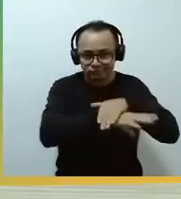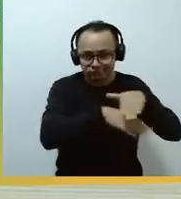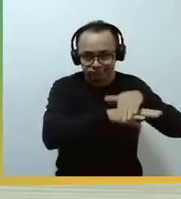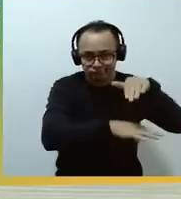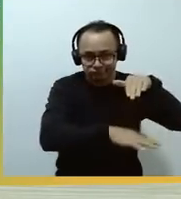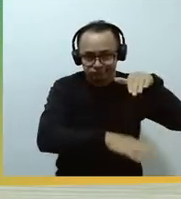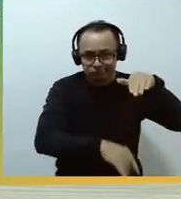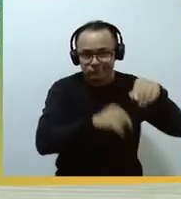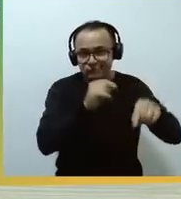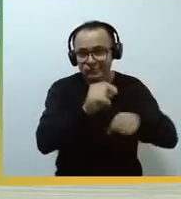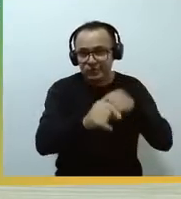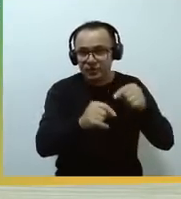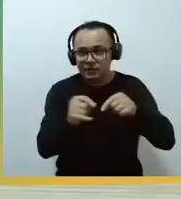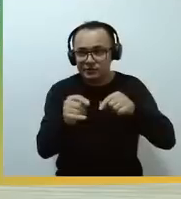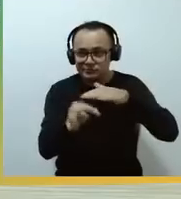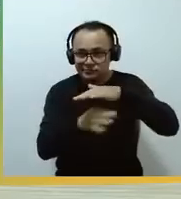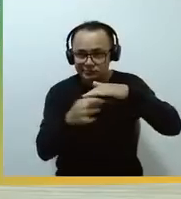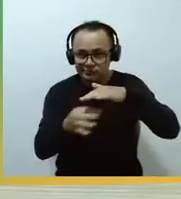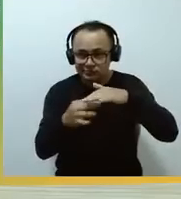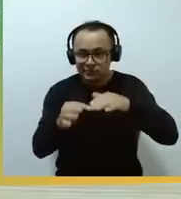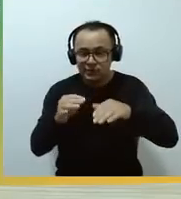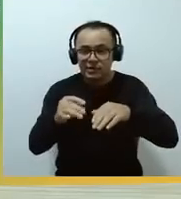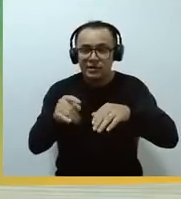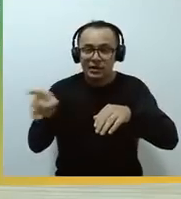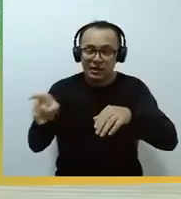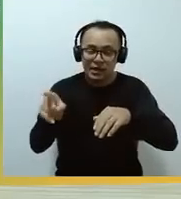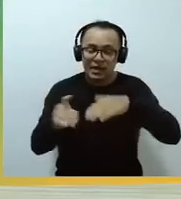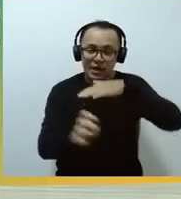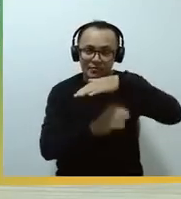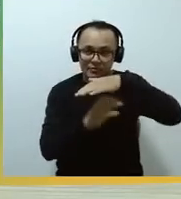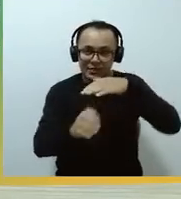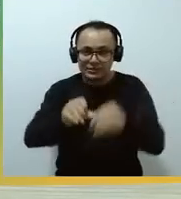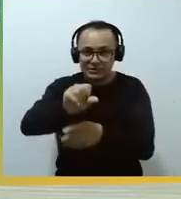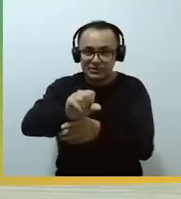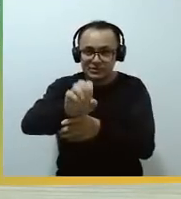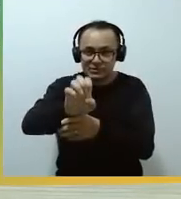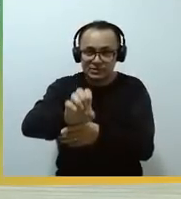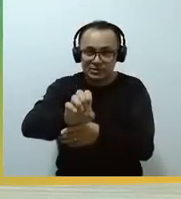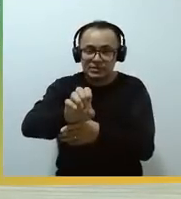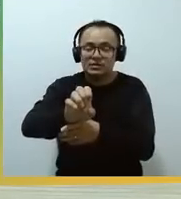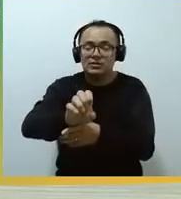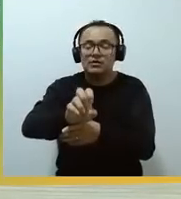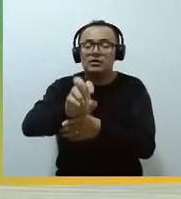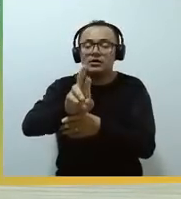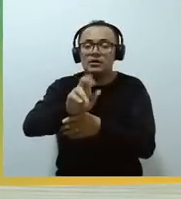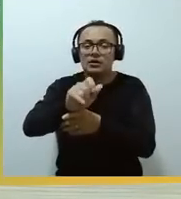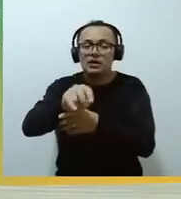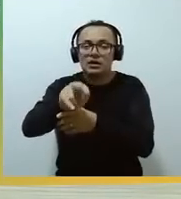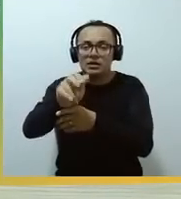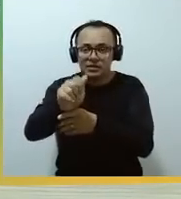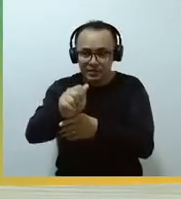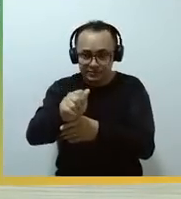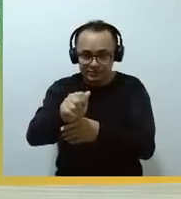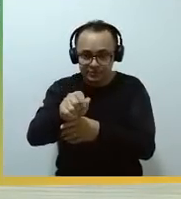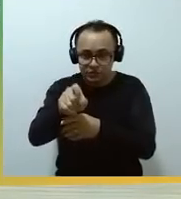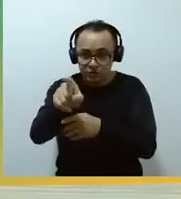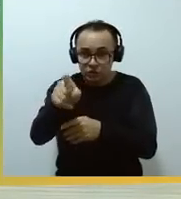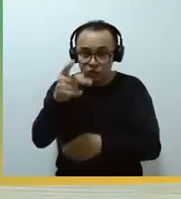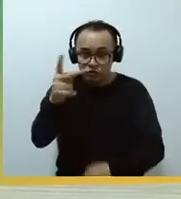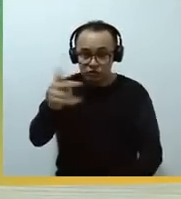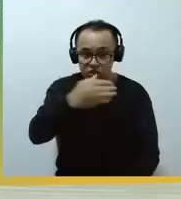empresa Serrana. Essa licitação do aterro sanitário, ela se deu durante seu governo.